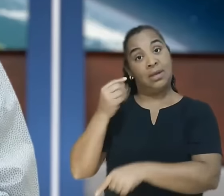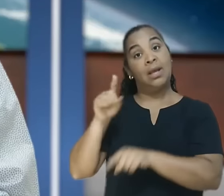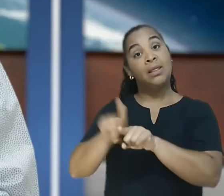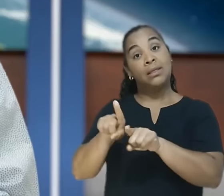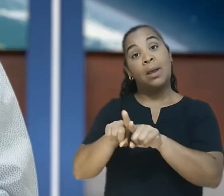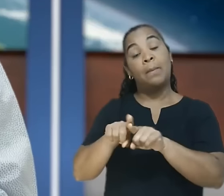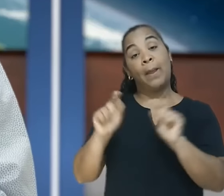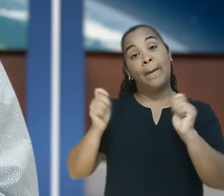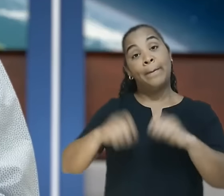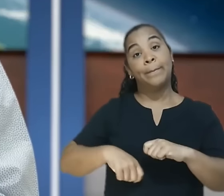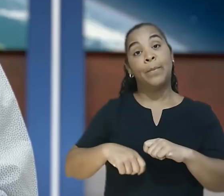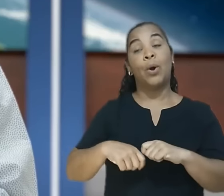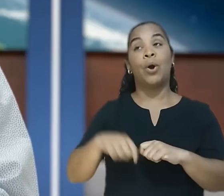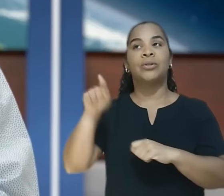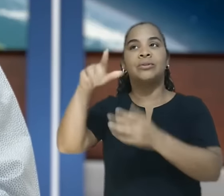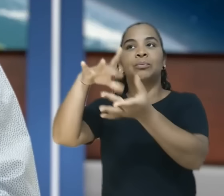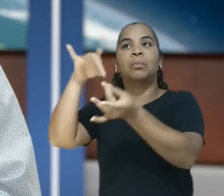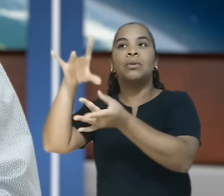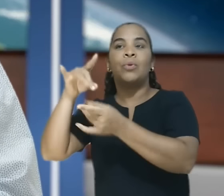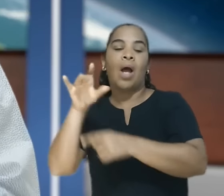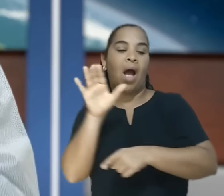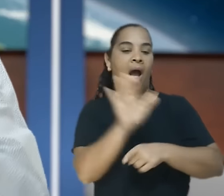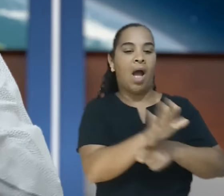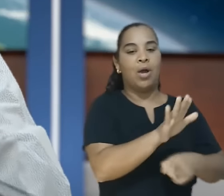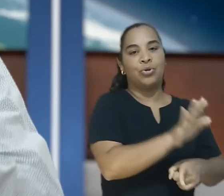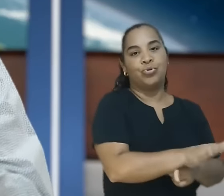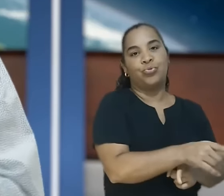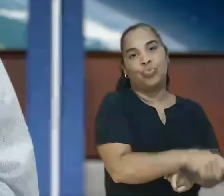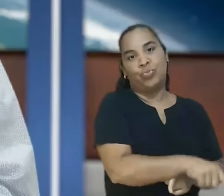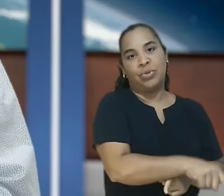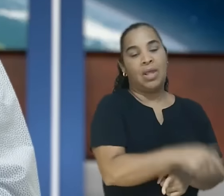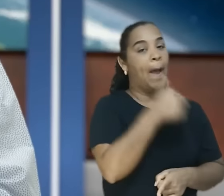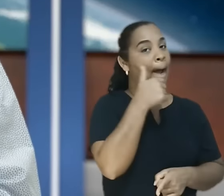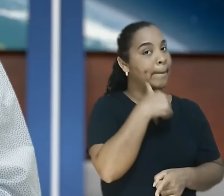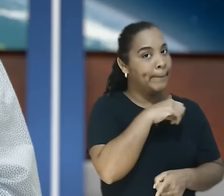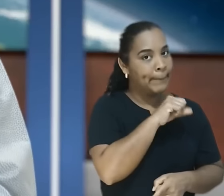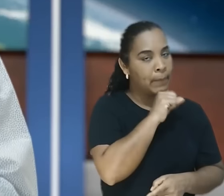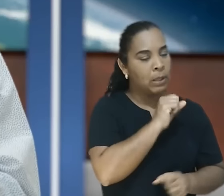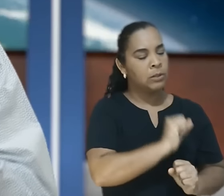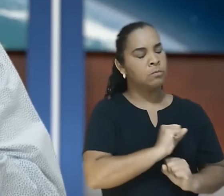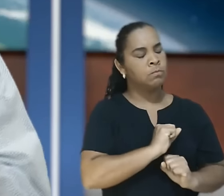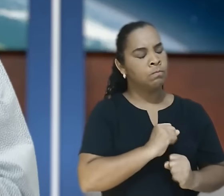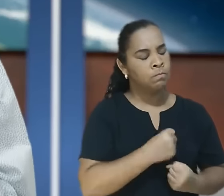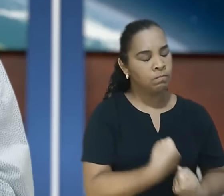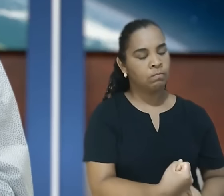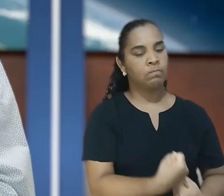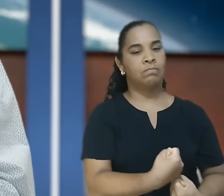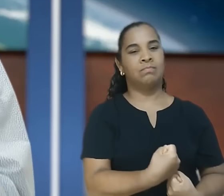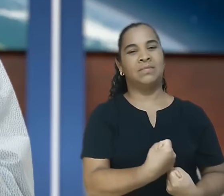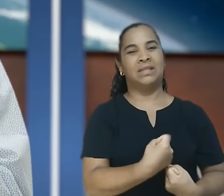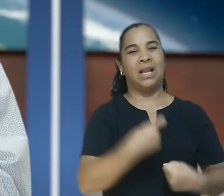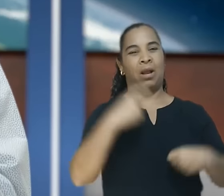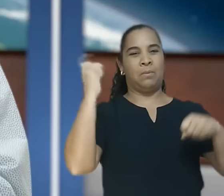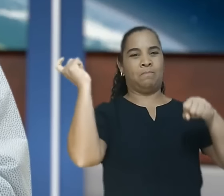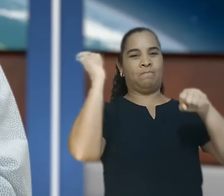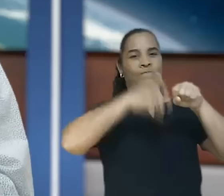mãezinha Que teve a coragem De enfrentar As circunstâncias A agressividade Do